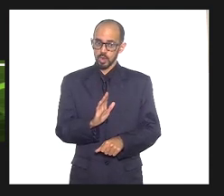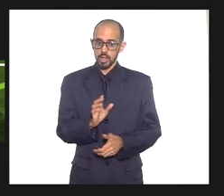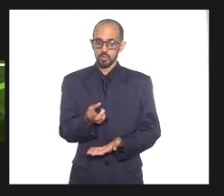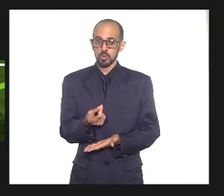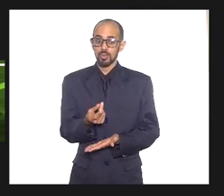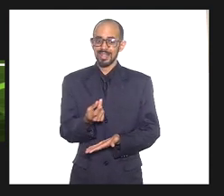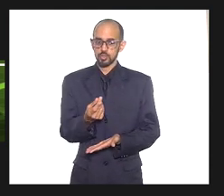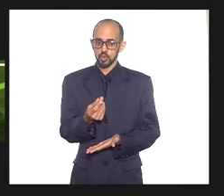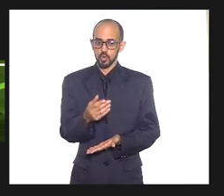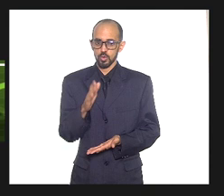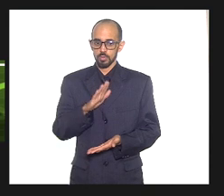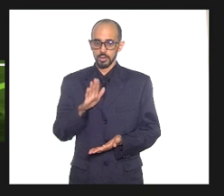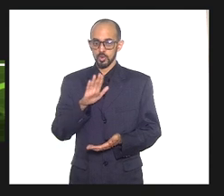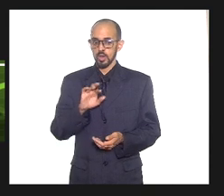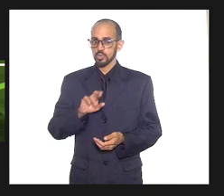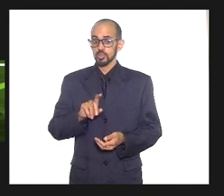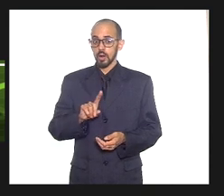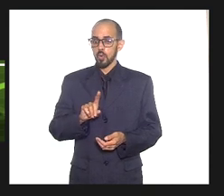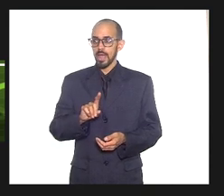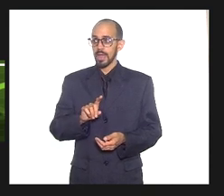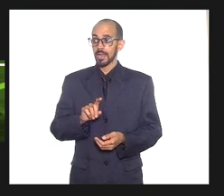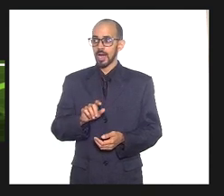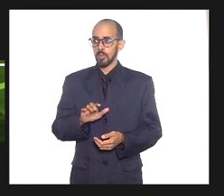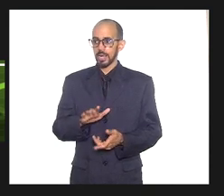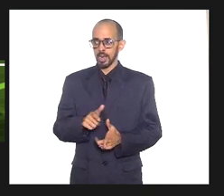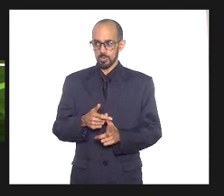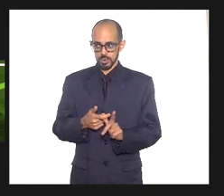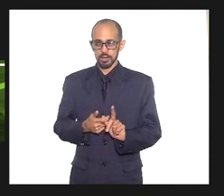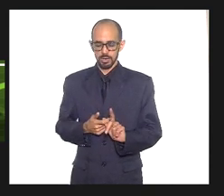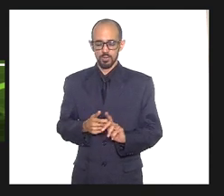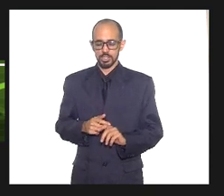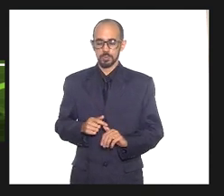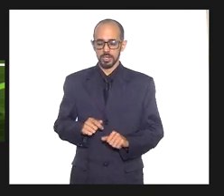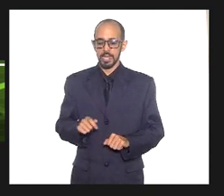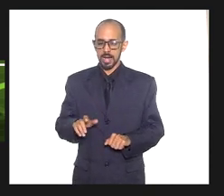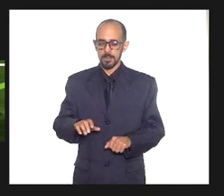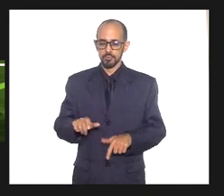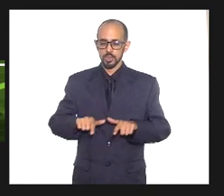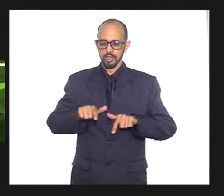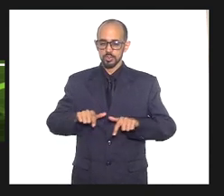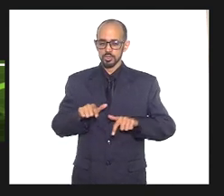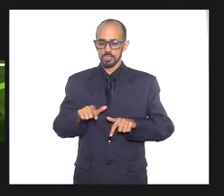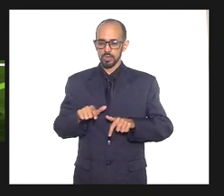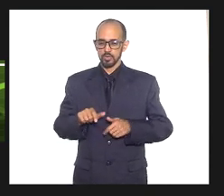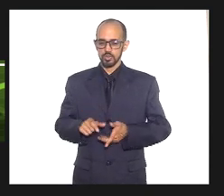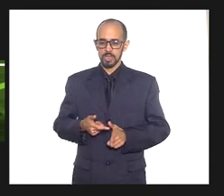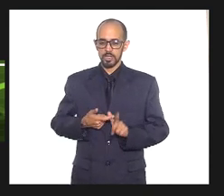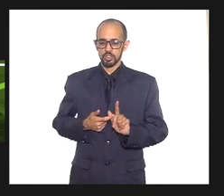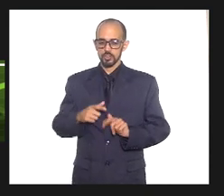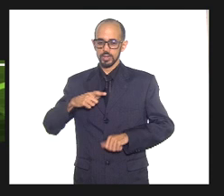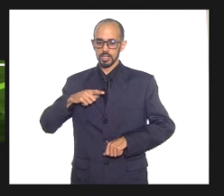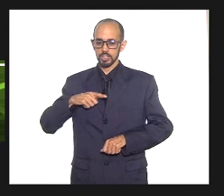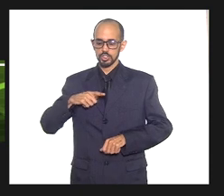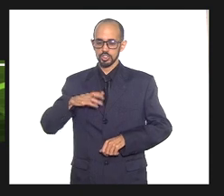Na realidade, não é a dívida total, né? É o serviço da dívida, o que, é que nós pagamos ao longo